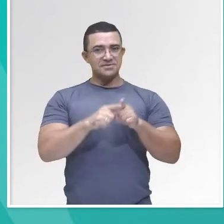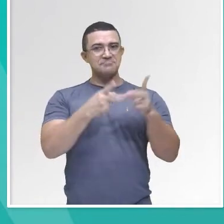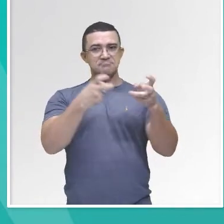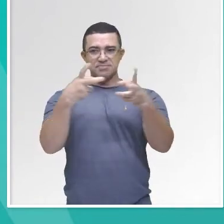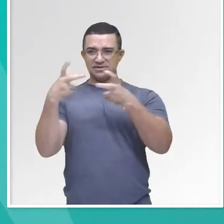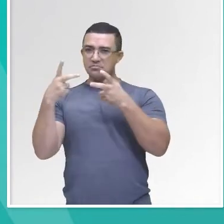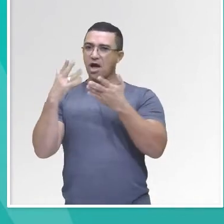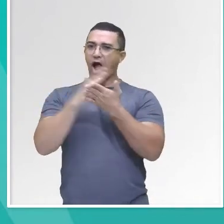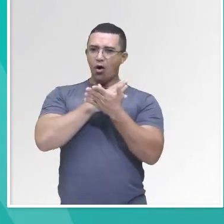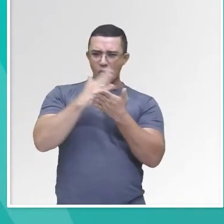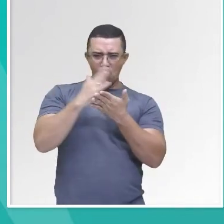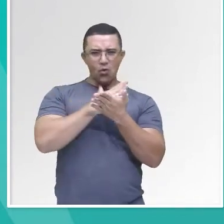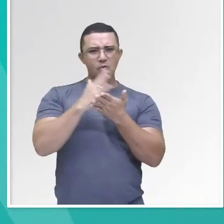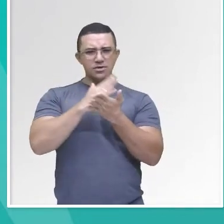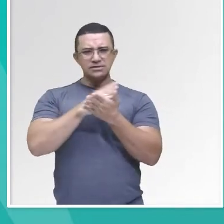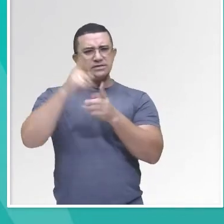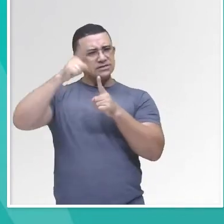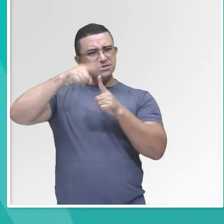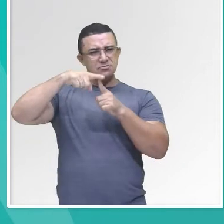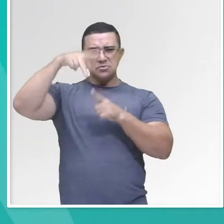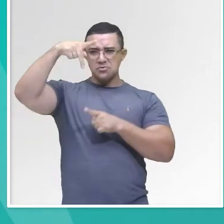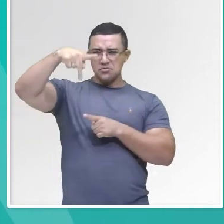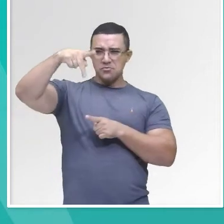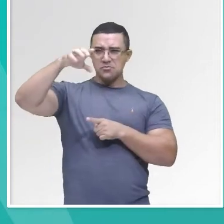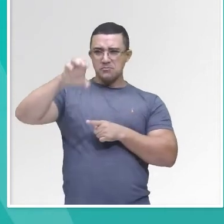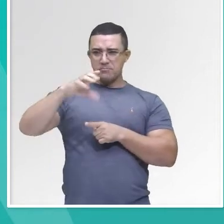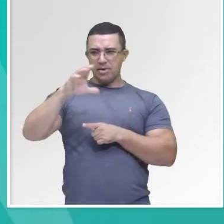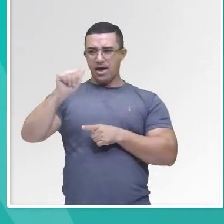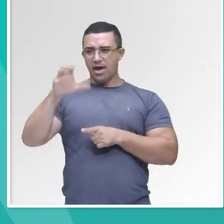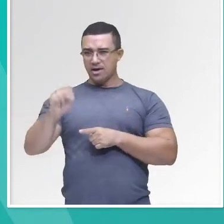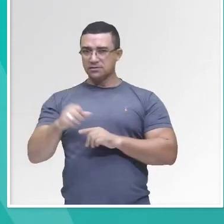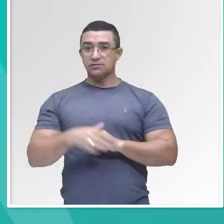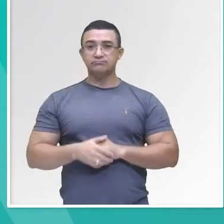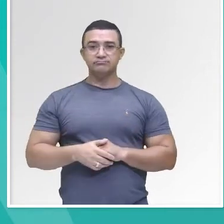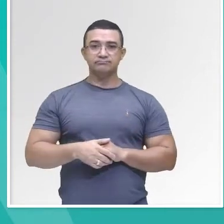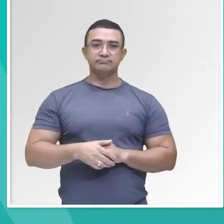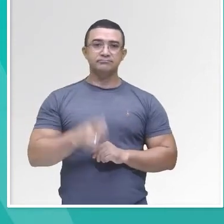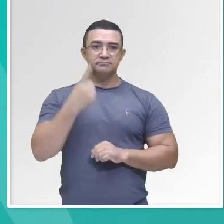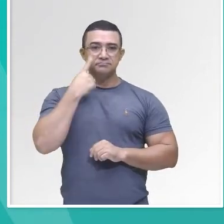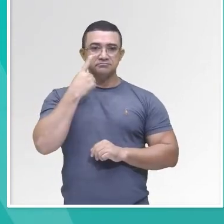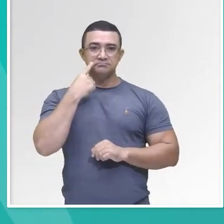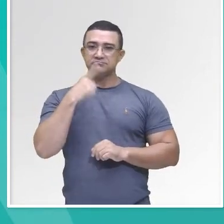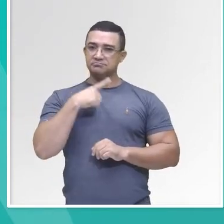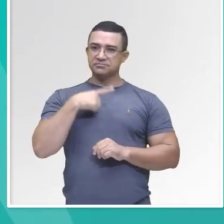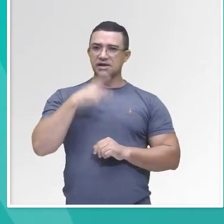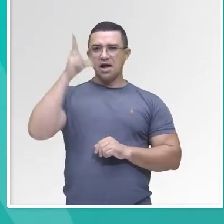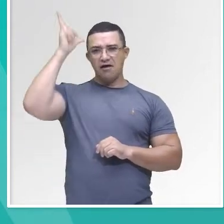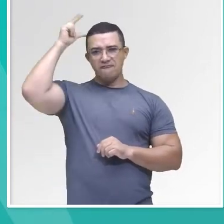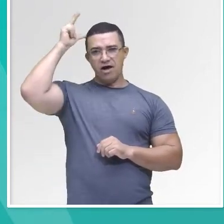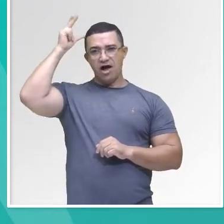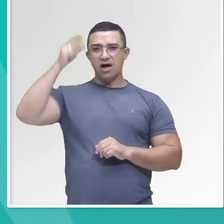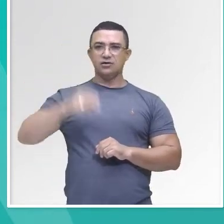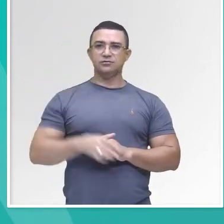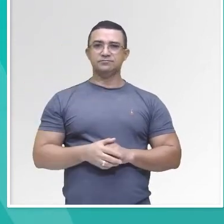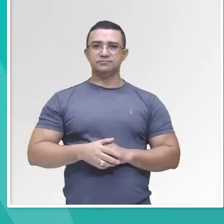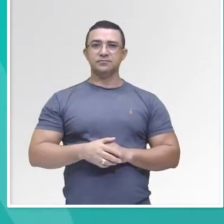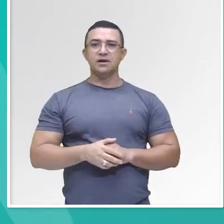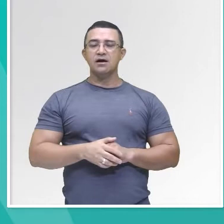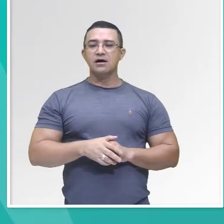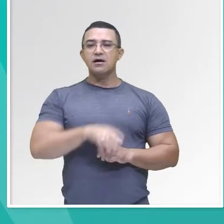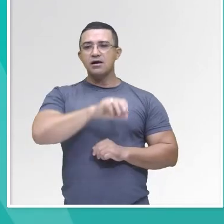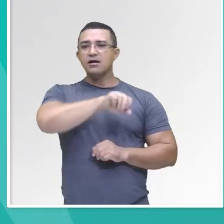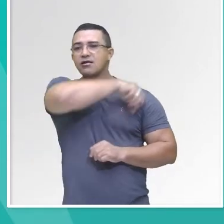algumas peças, como infantaria, cavalaria, carros de combate,